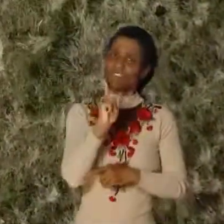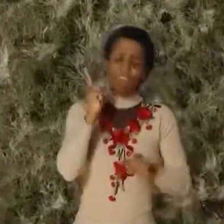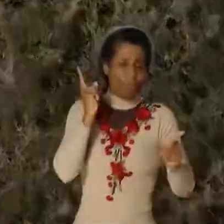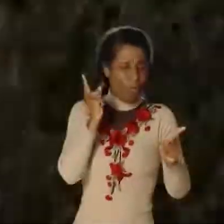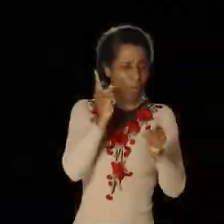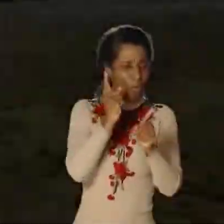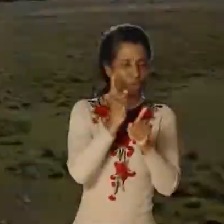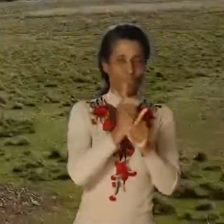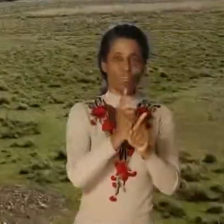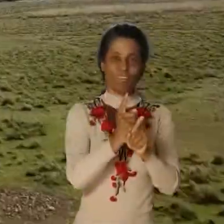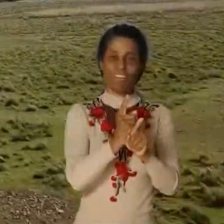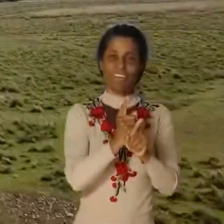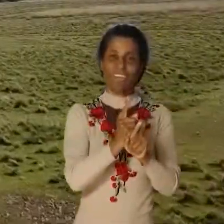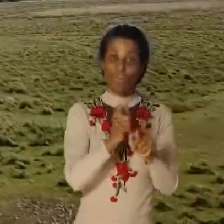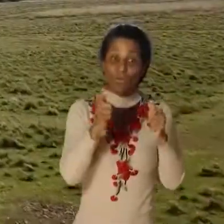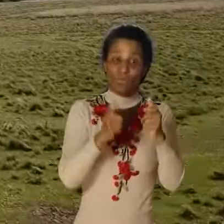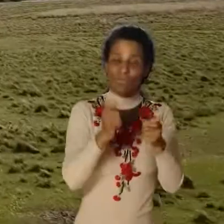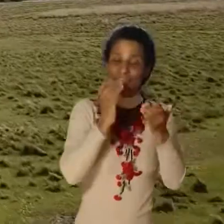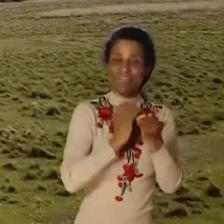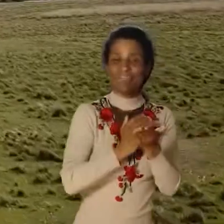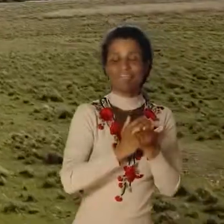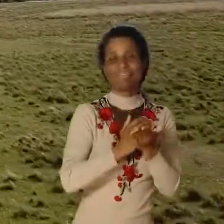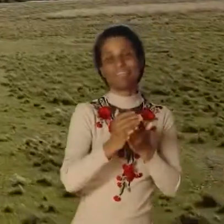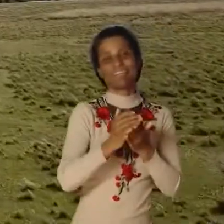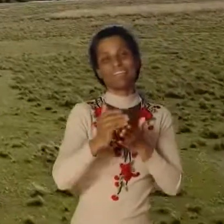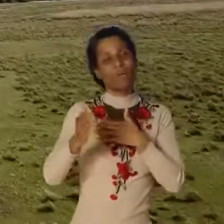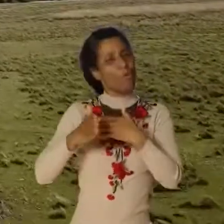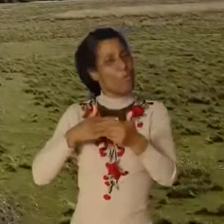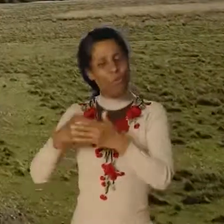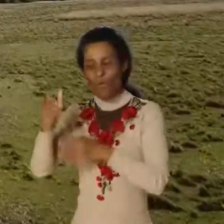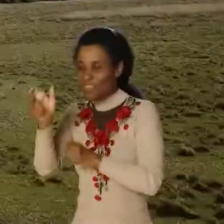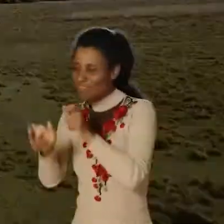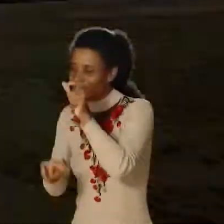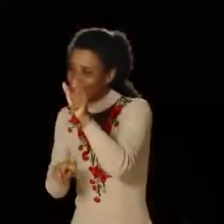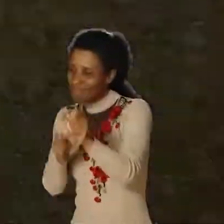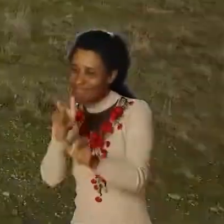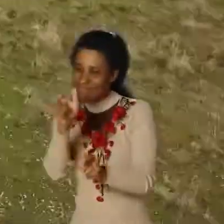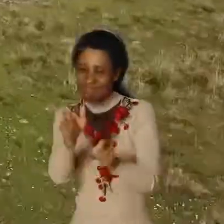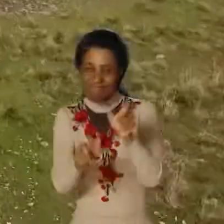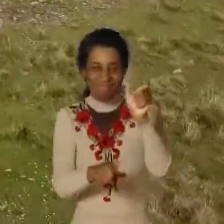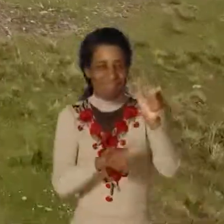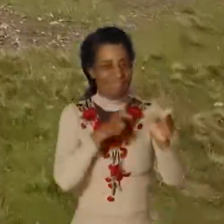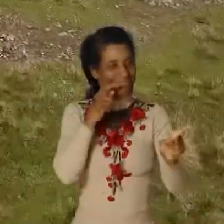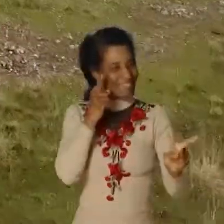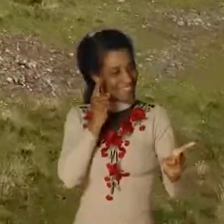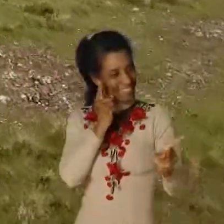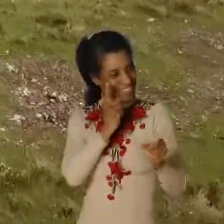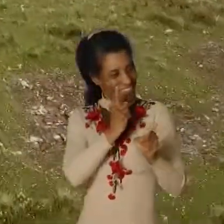achar, campeando as próprias origens. Qualquer